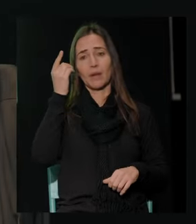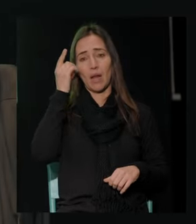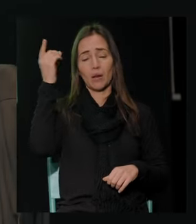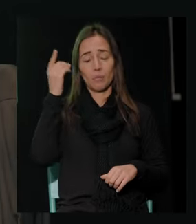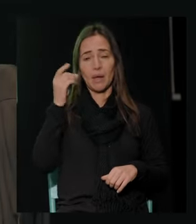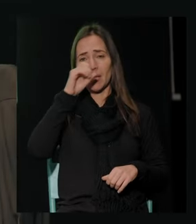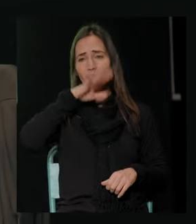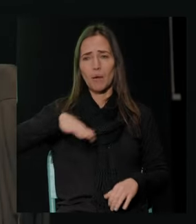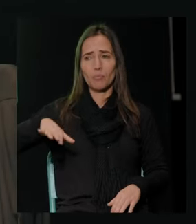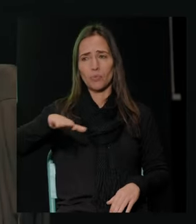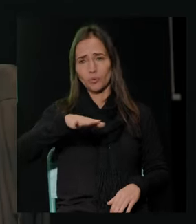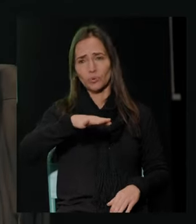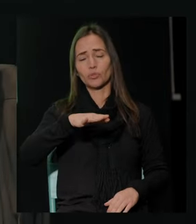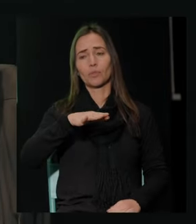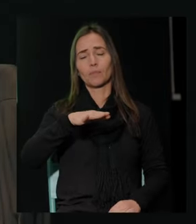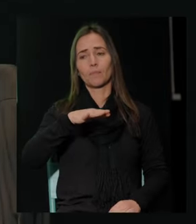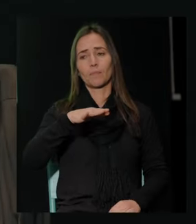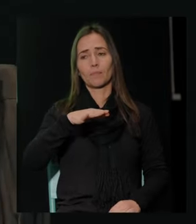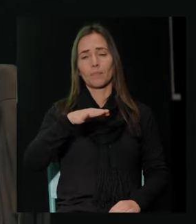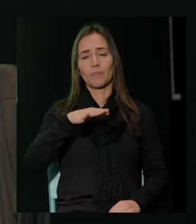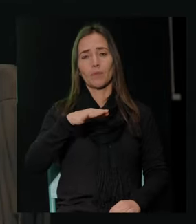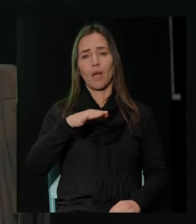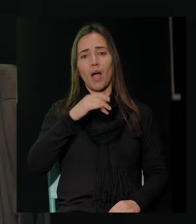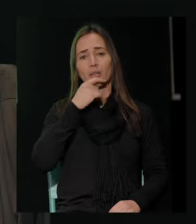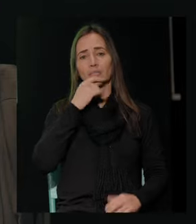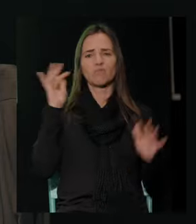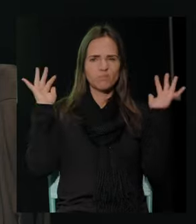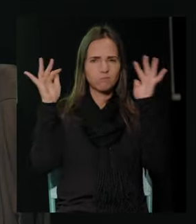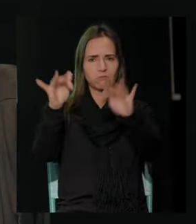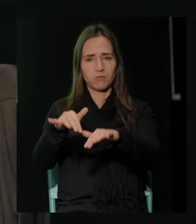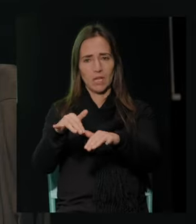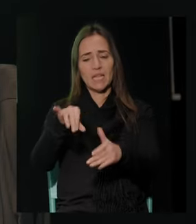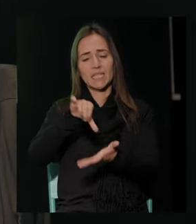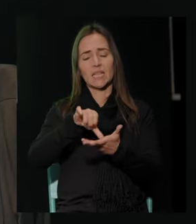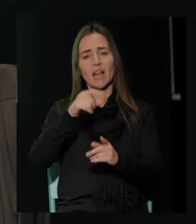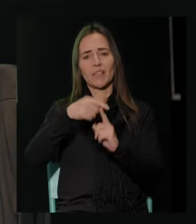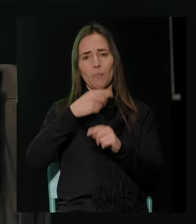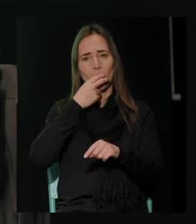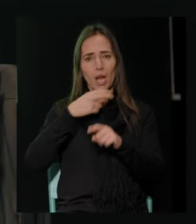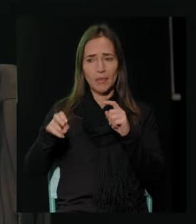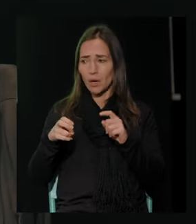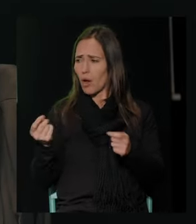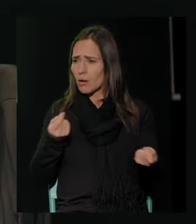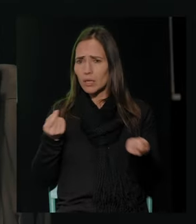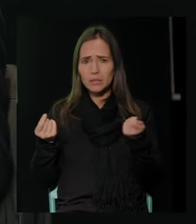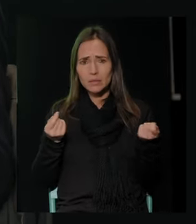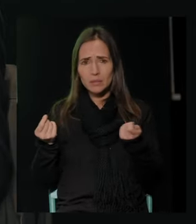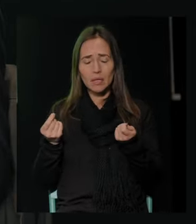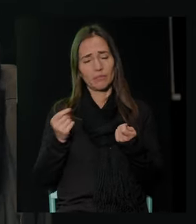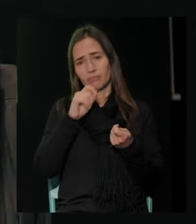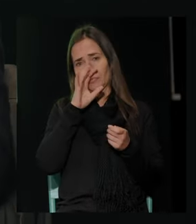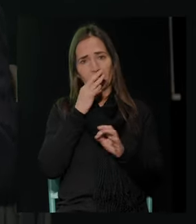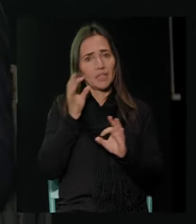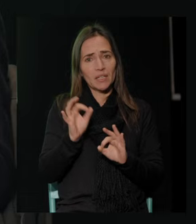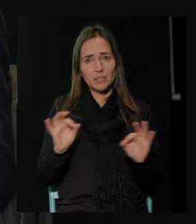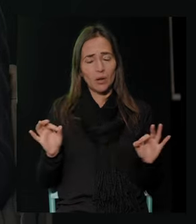na Alemanha, naqueles campos quando houve a invasão às centrais elétricas, aquilo é de uma organização, aquilo é absolutamente extraordinário.